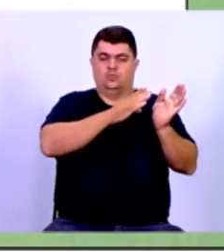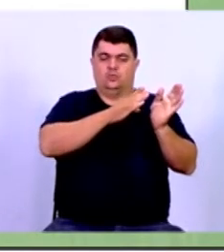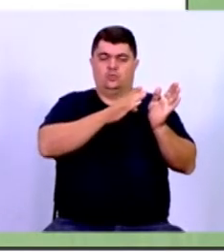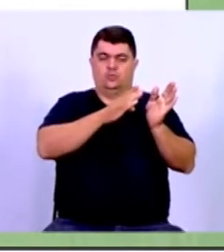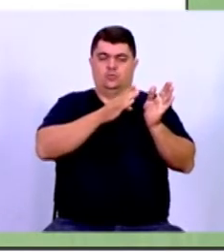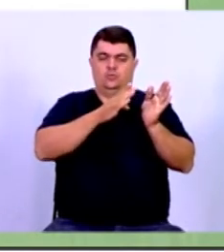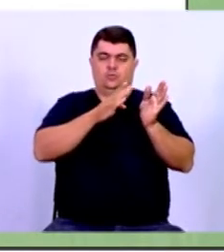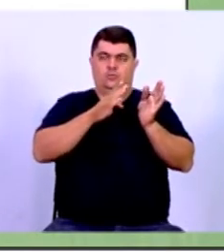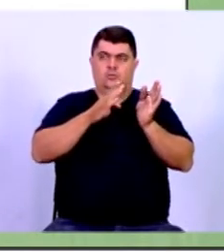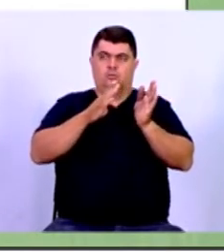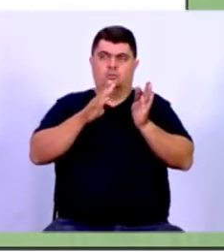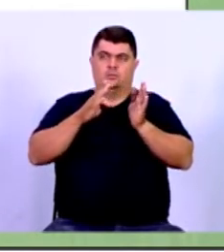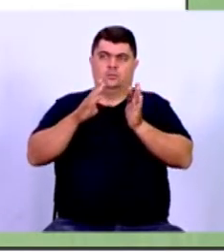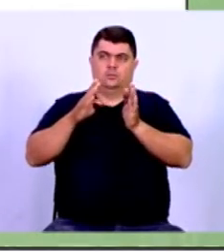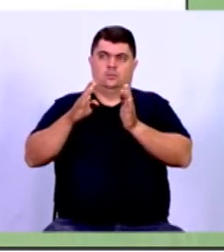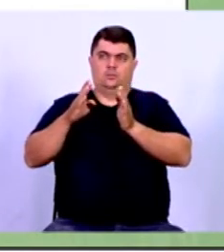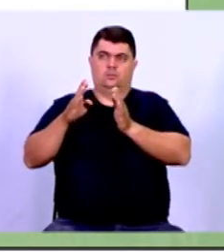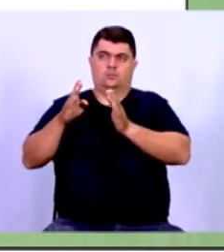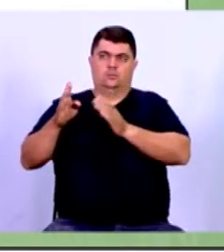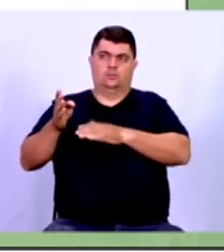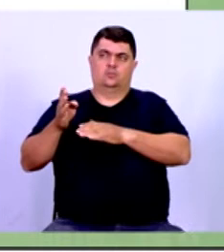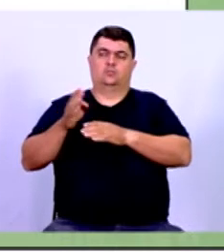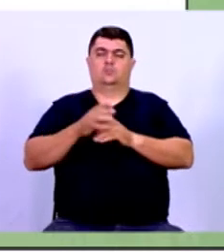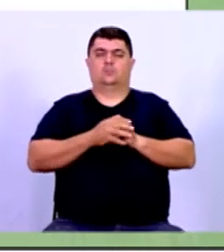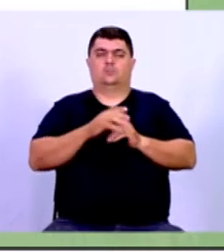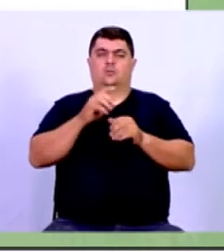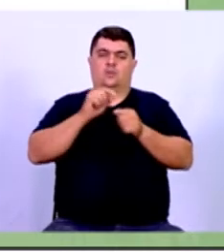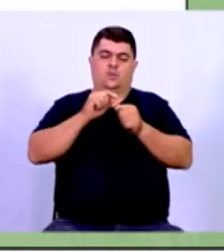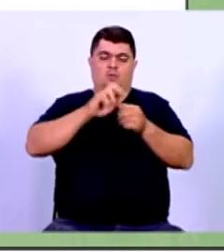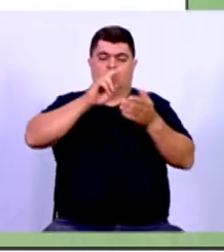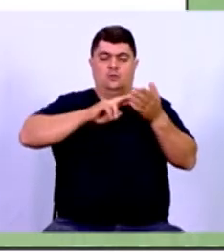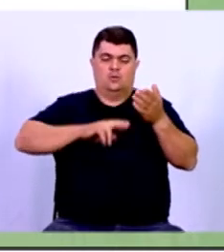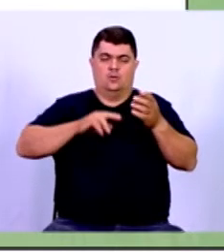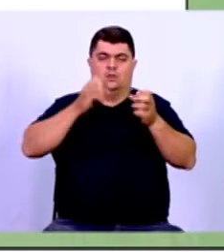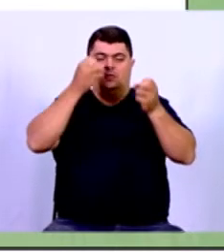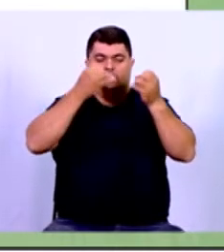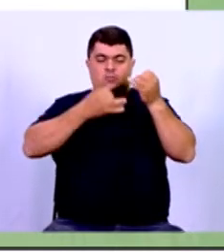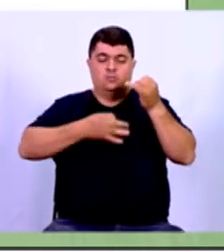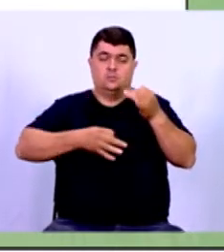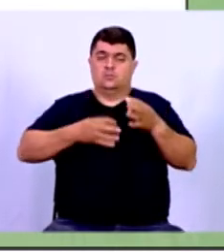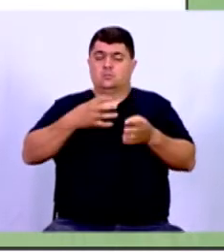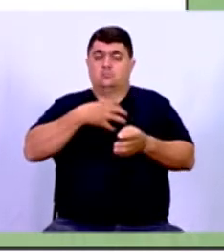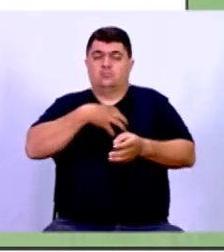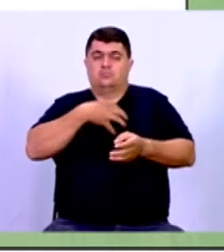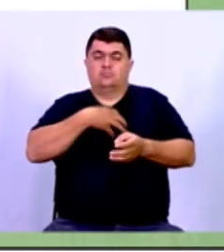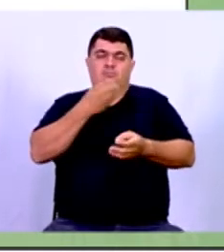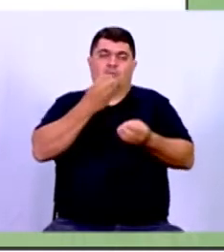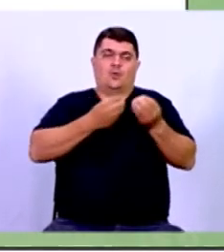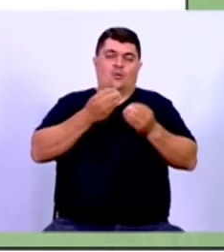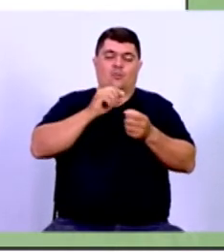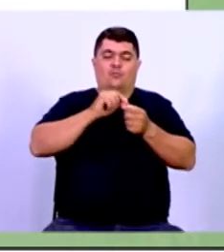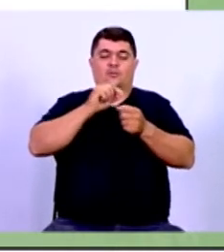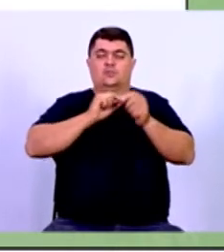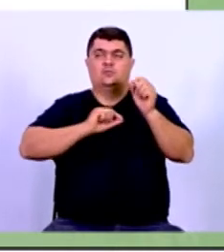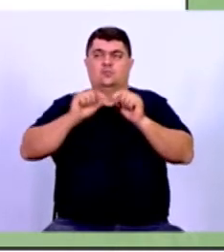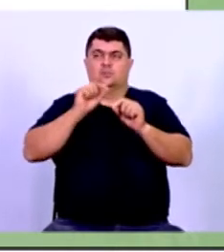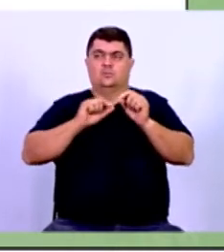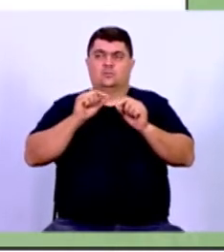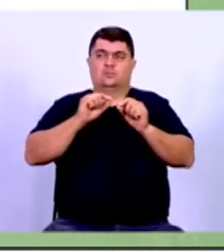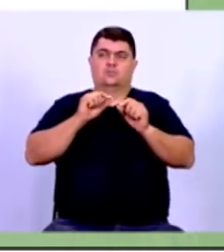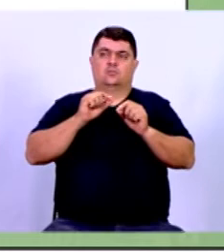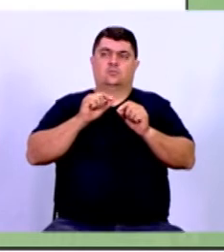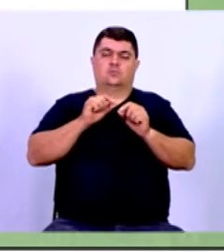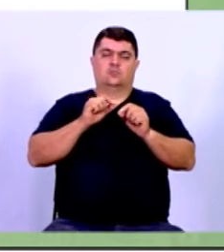a execução das 200 horas de estágio. Então, nesse relatório, você vai dizer o que você está realizando, né? E considerações